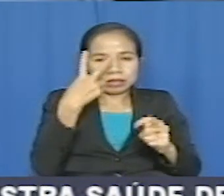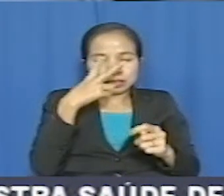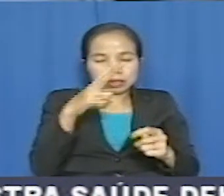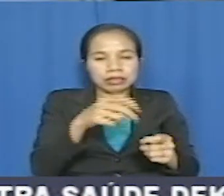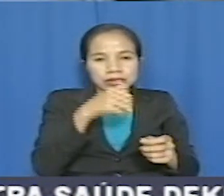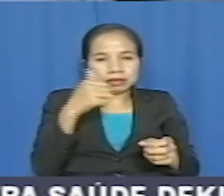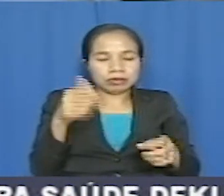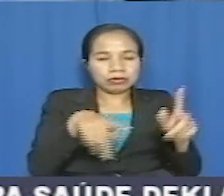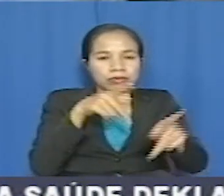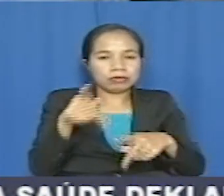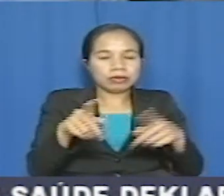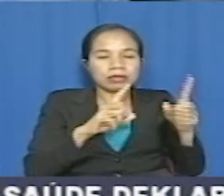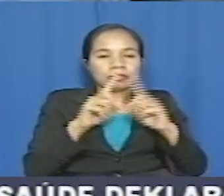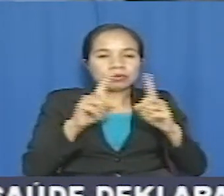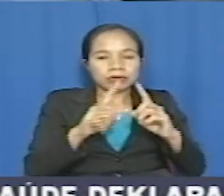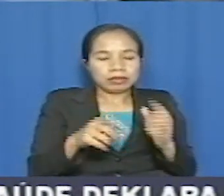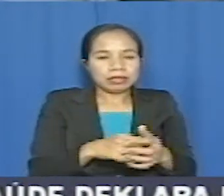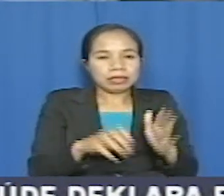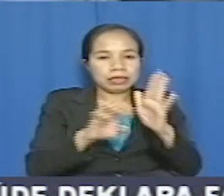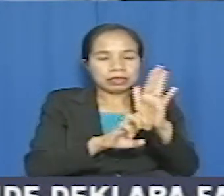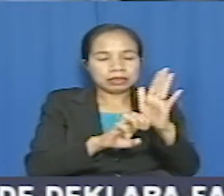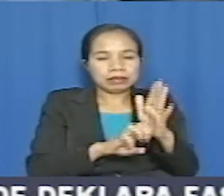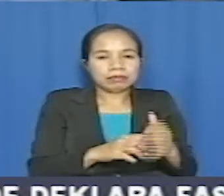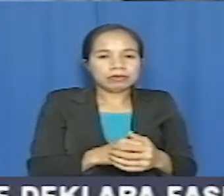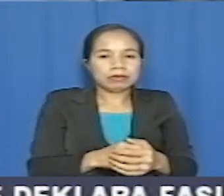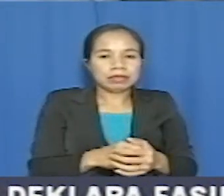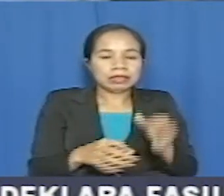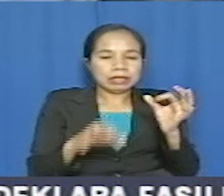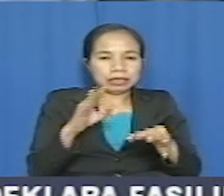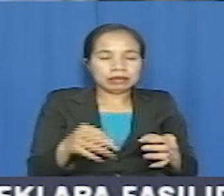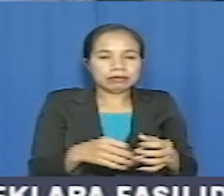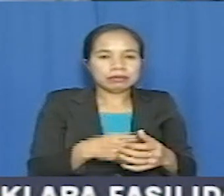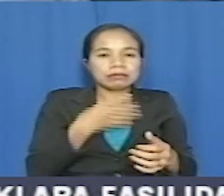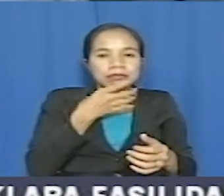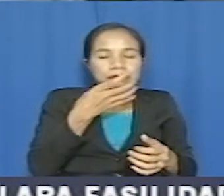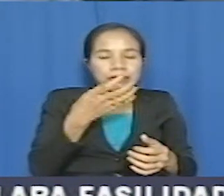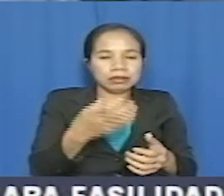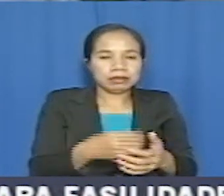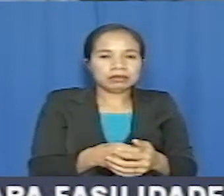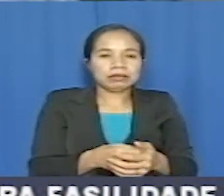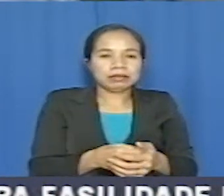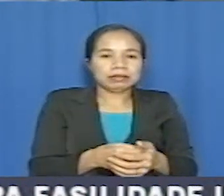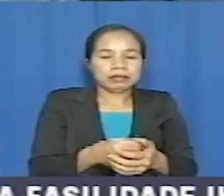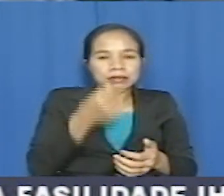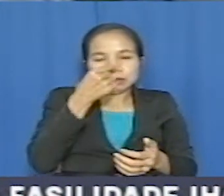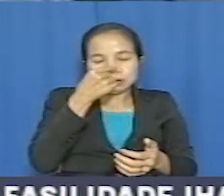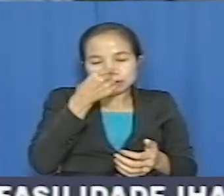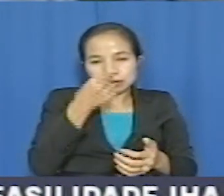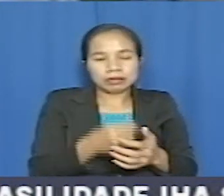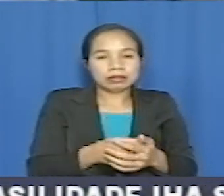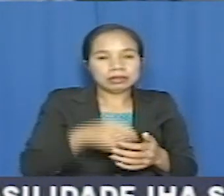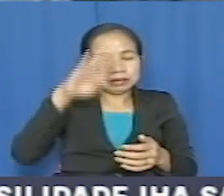mos komunidade mos preocupa. Exemplo concreto ida da romansa ita mear, ita flu, ita